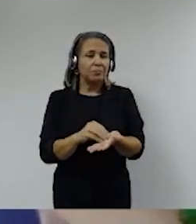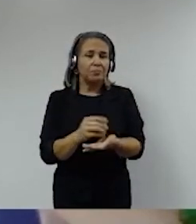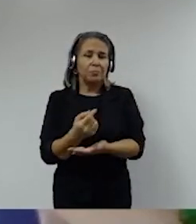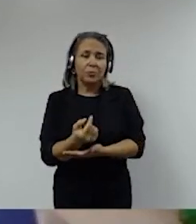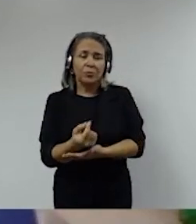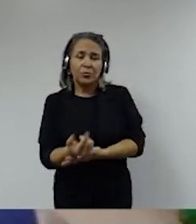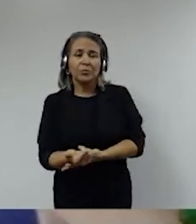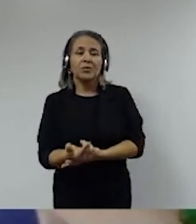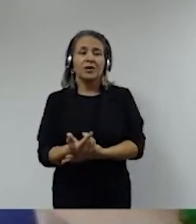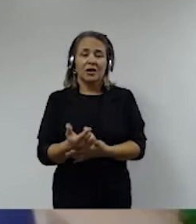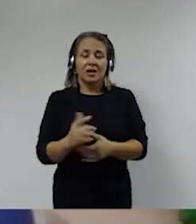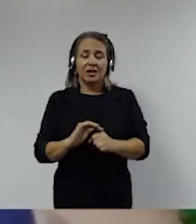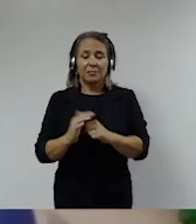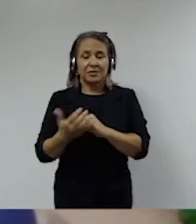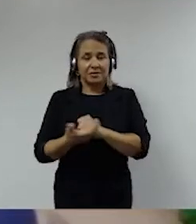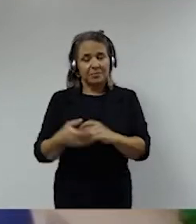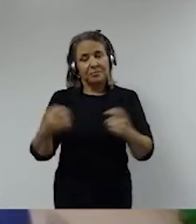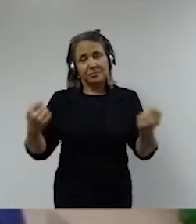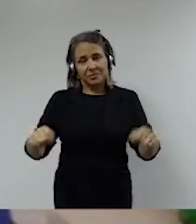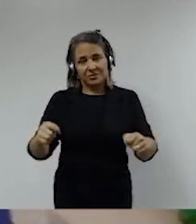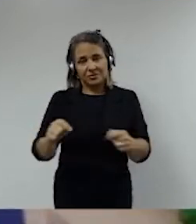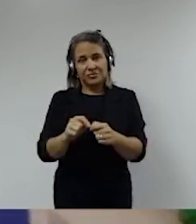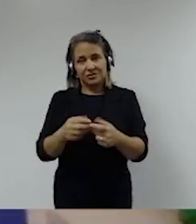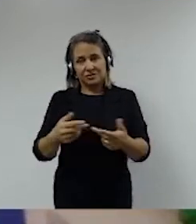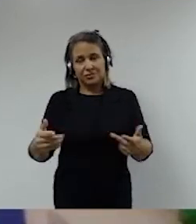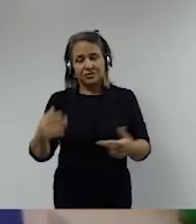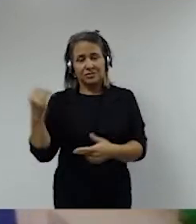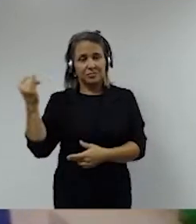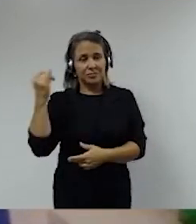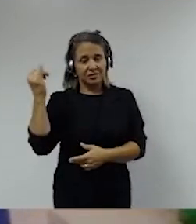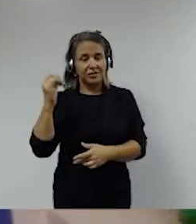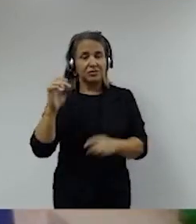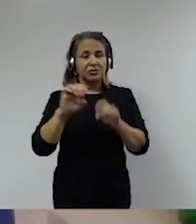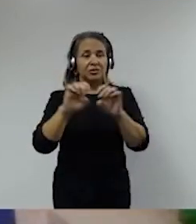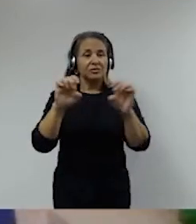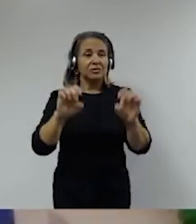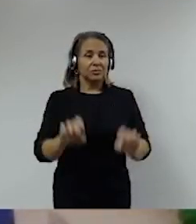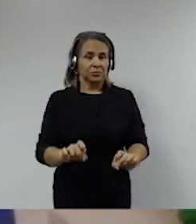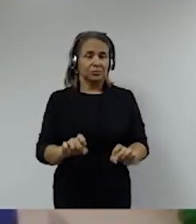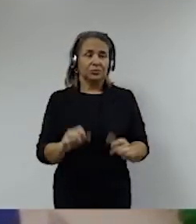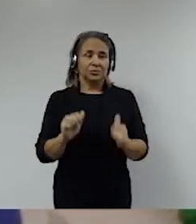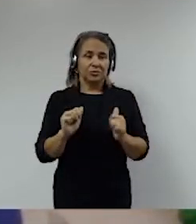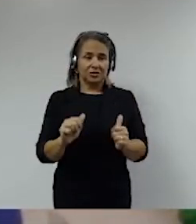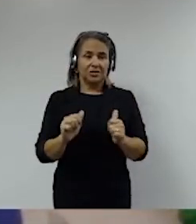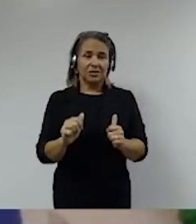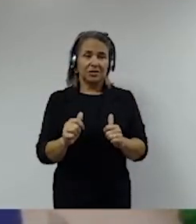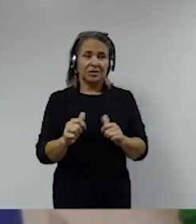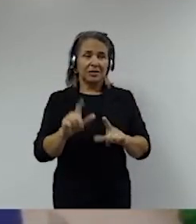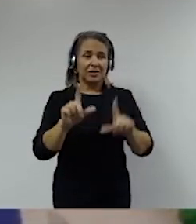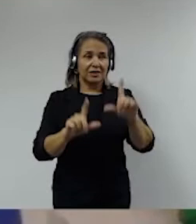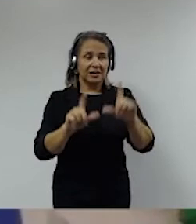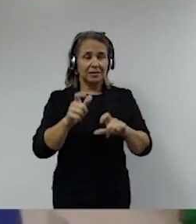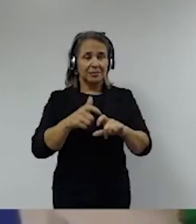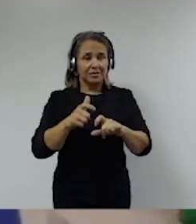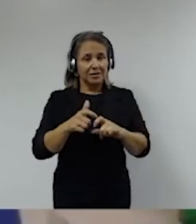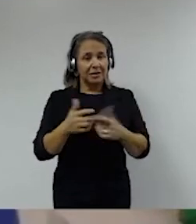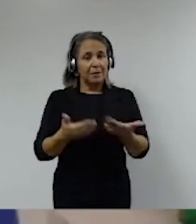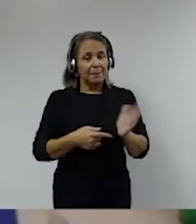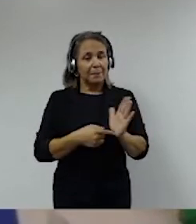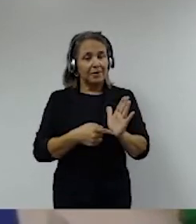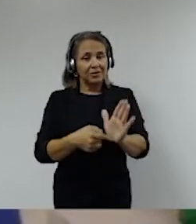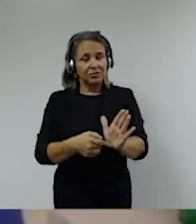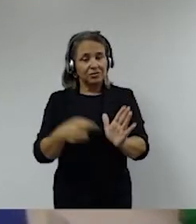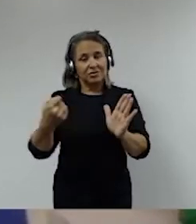foi realmente preciso tomar medidas de reforço à infraestrutura da telemedicina para atender às